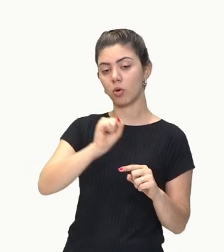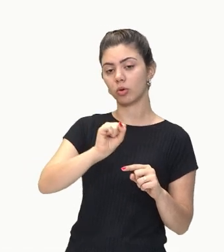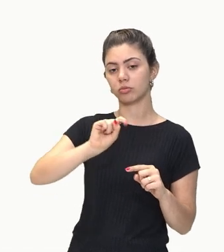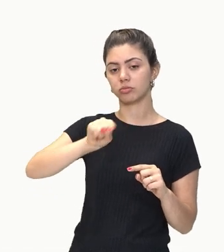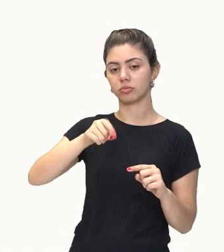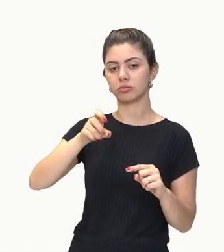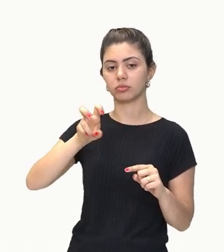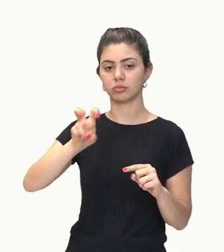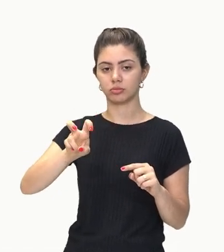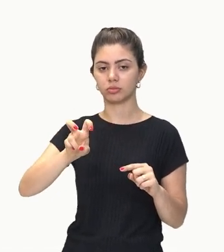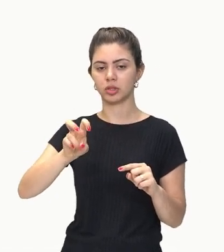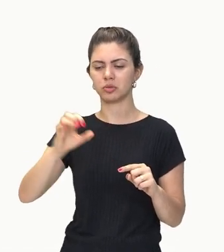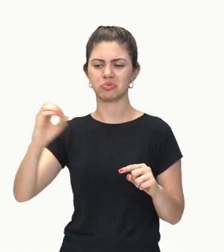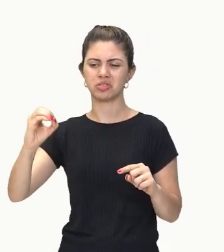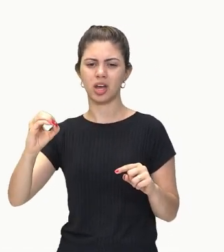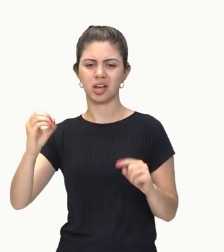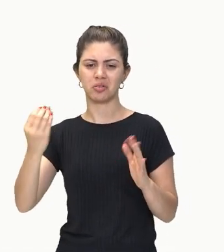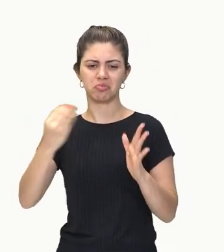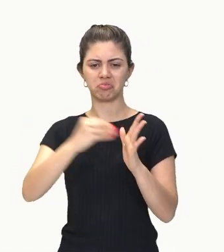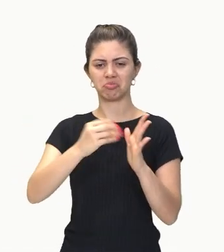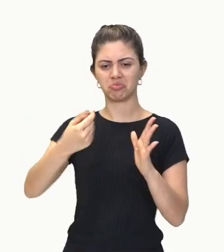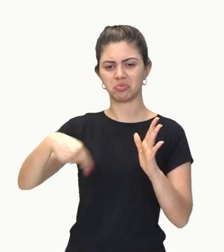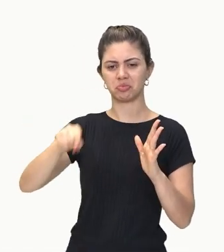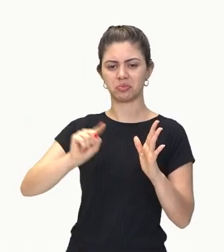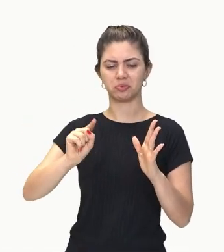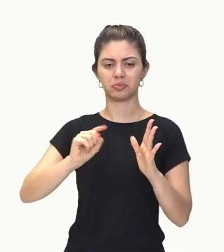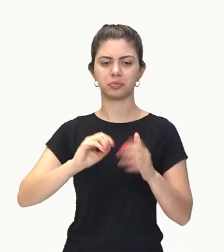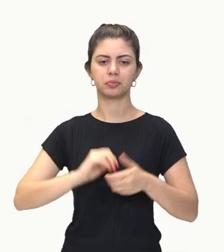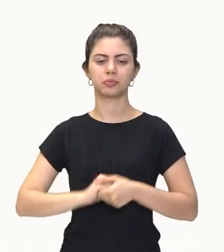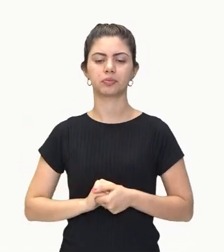8,5. Eu não vou nem botar o outro zero no final.